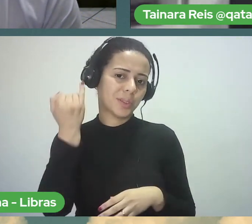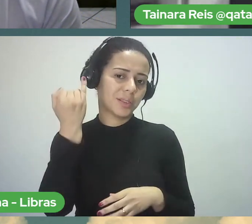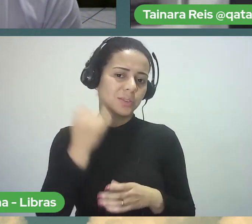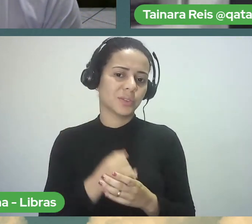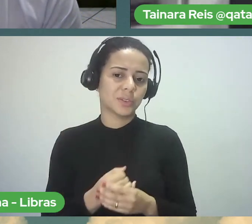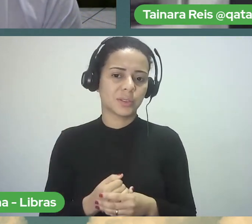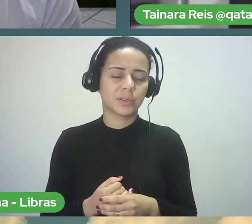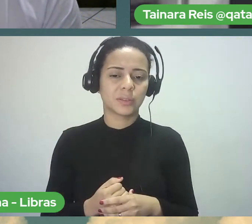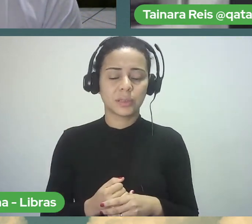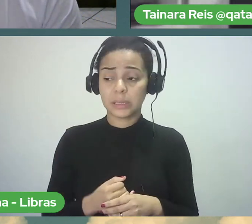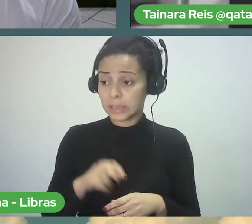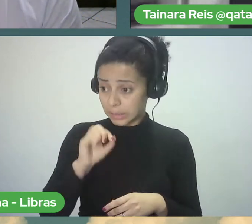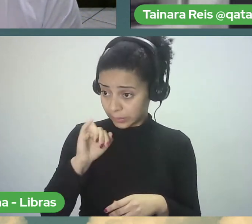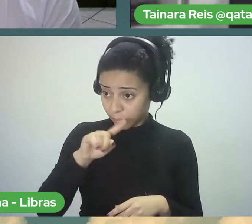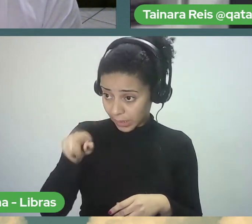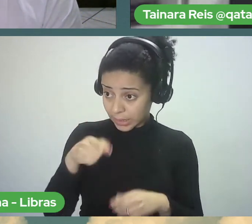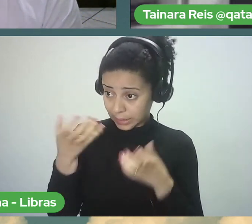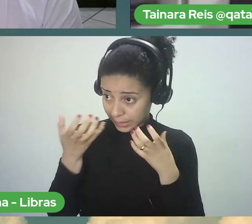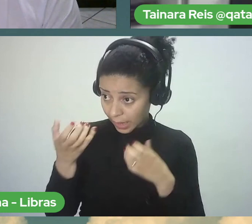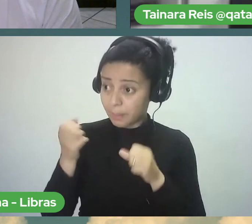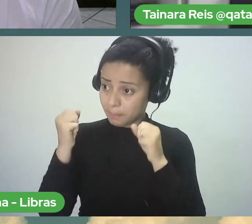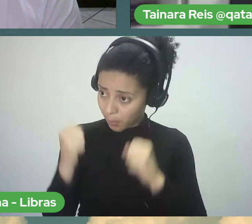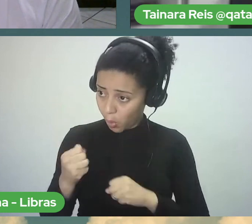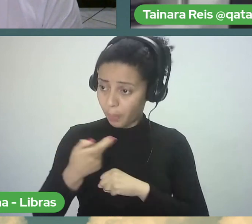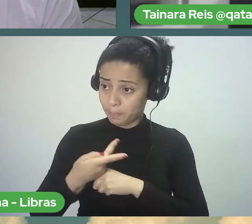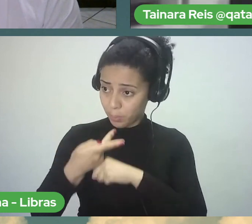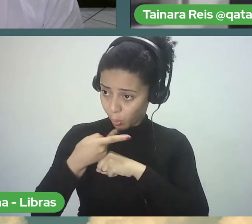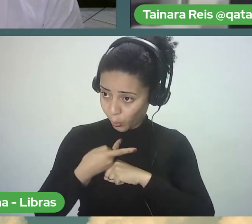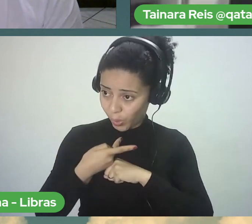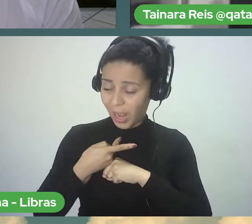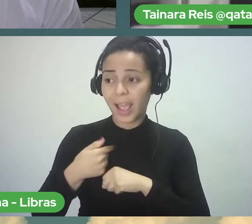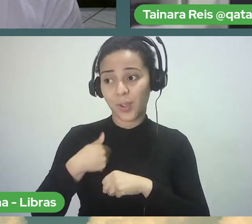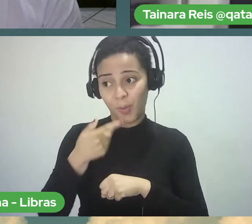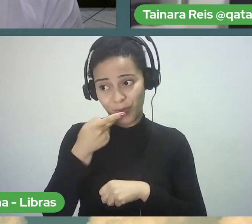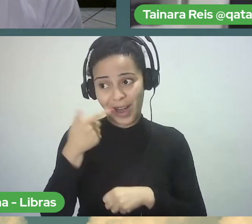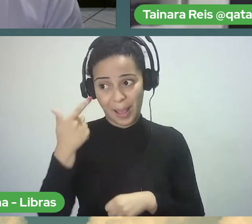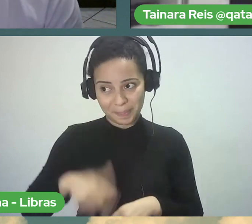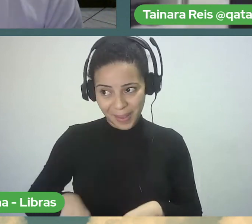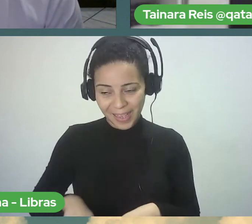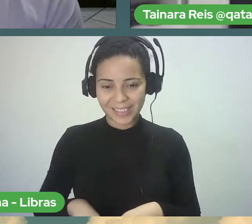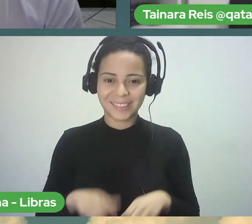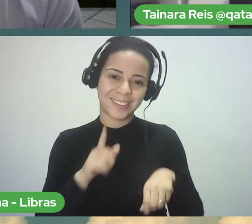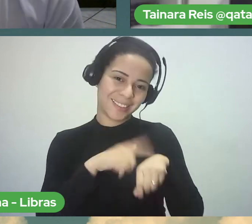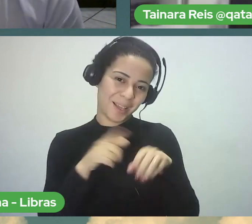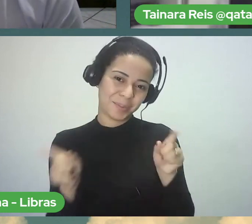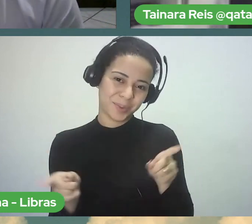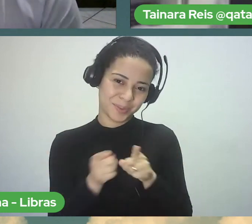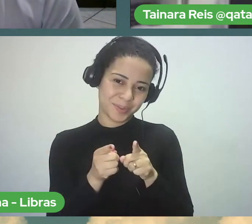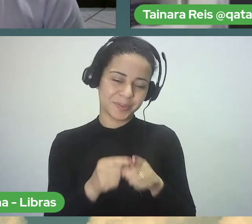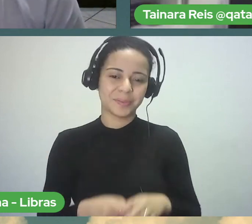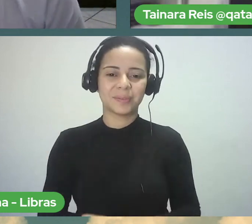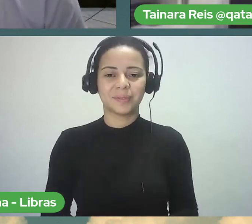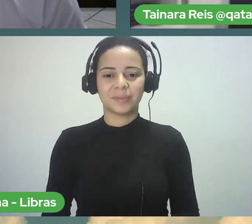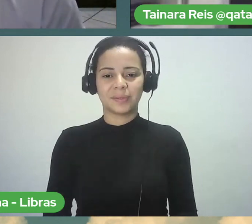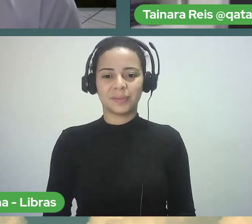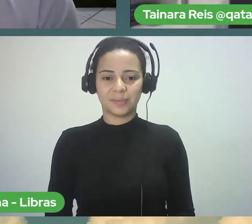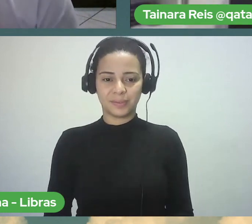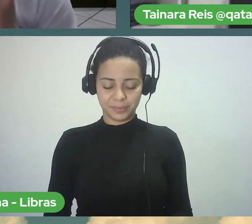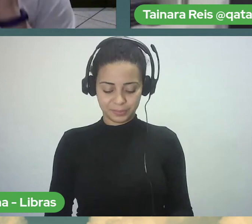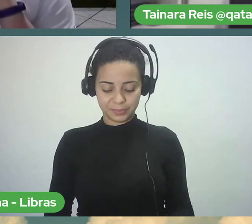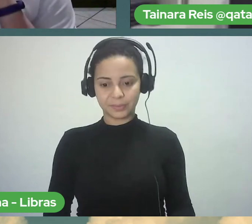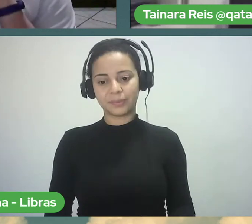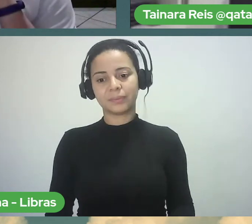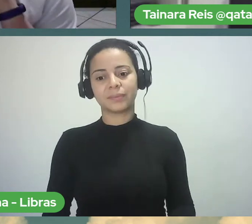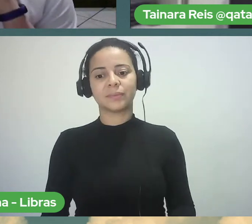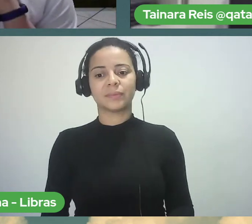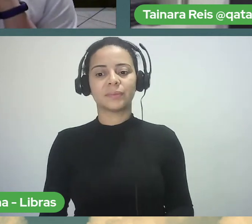me procurar nas redes sociais, eu posso falar mais coisa, porque o tempo aqui tá curto. Realmente o tempo está fechando. Vou